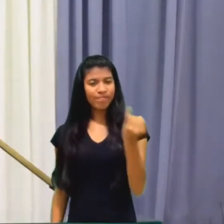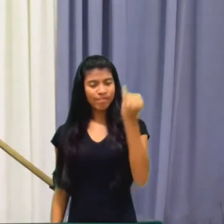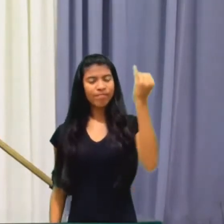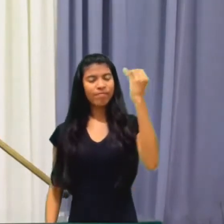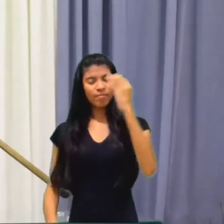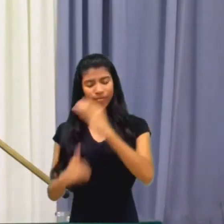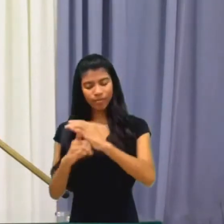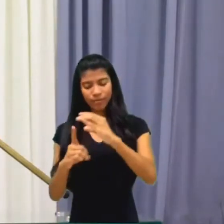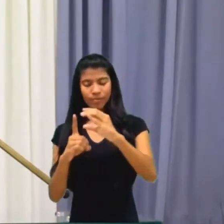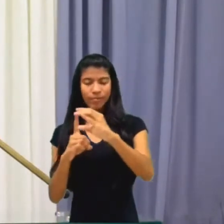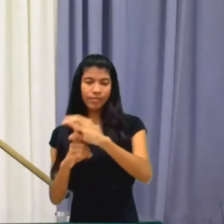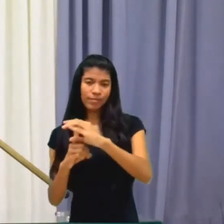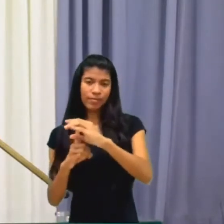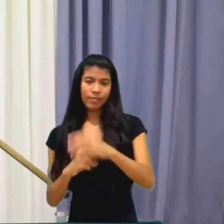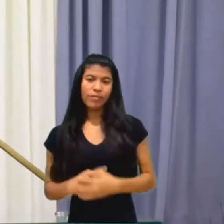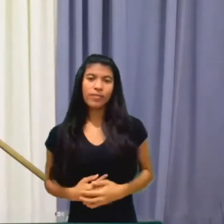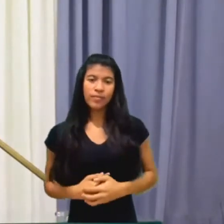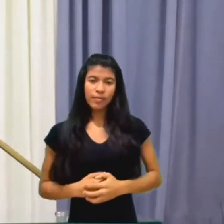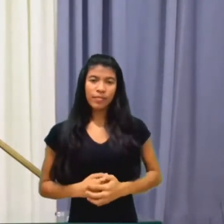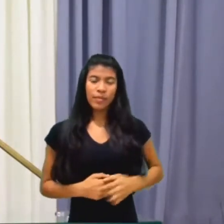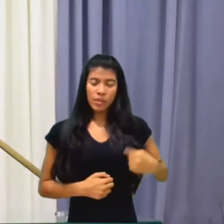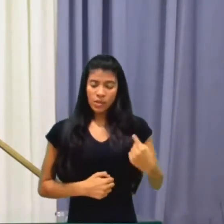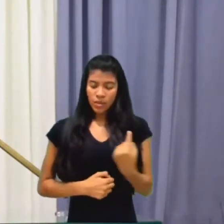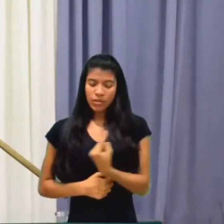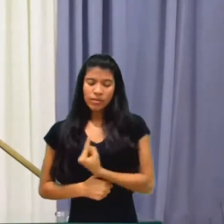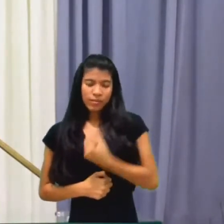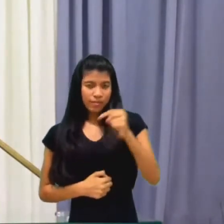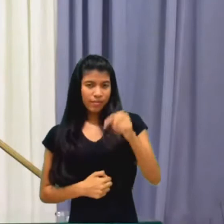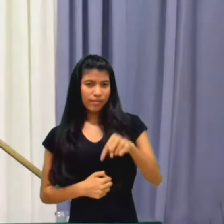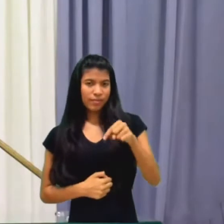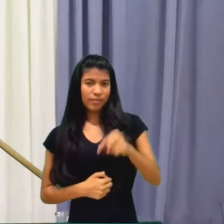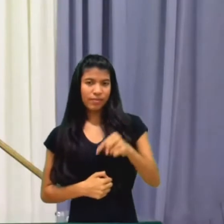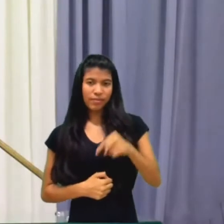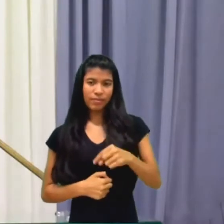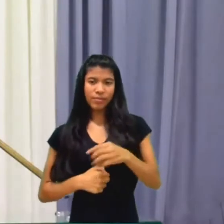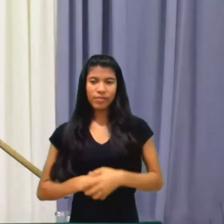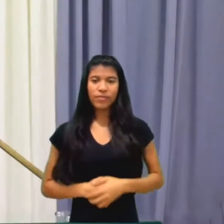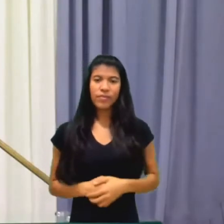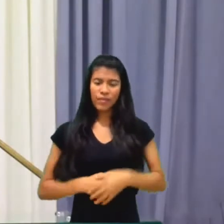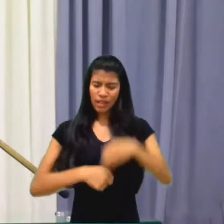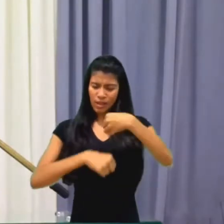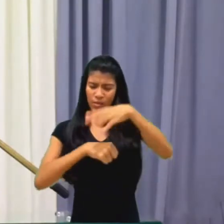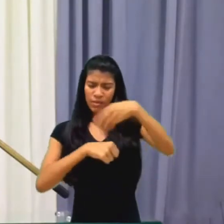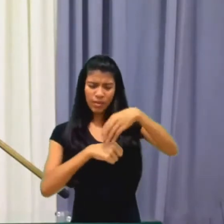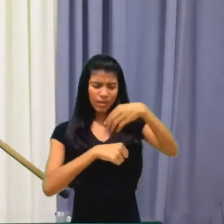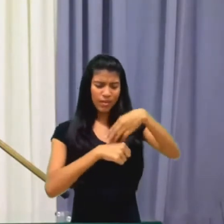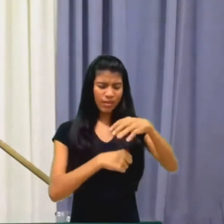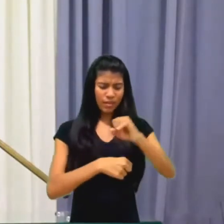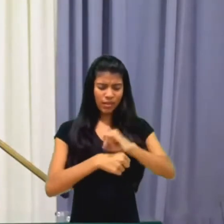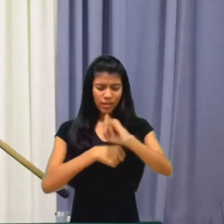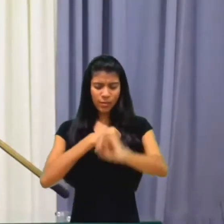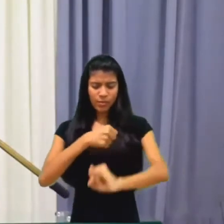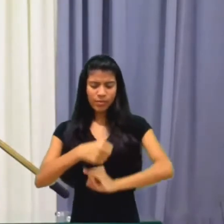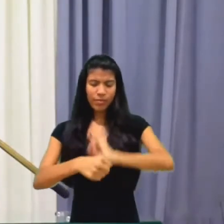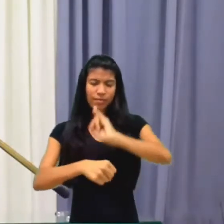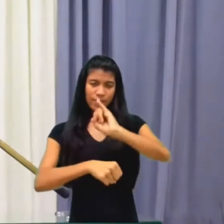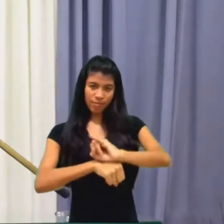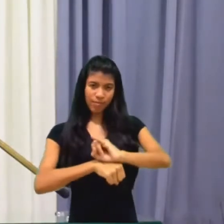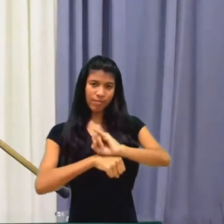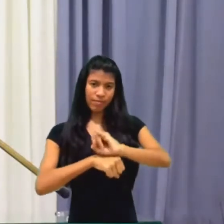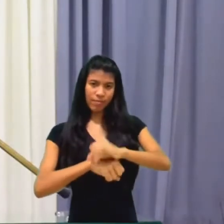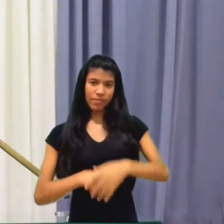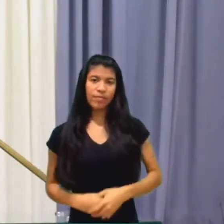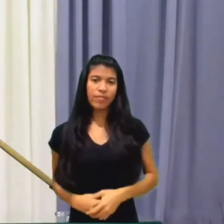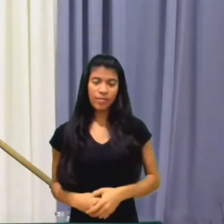culto. Nós estamos aqui numa transmissão, não é? Numa transmissão online, numa transmissão por